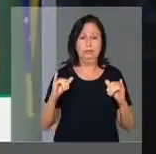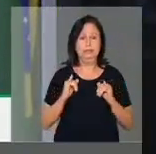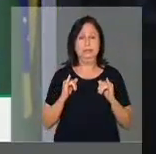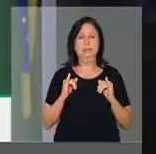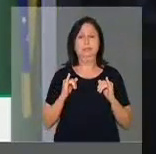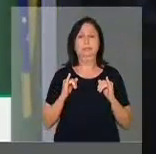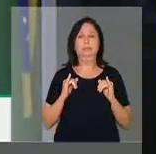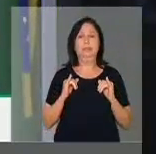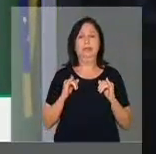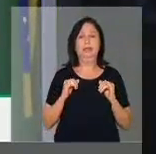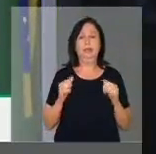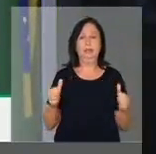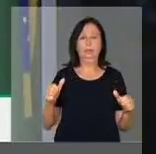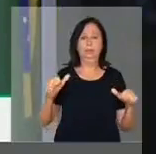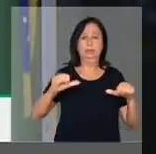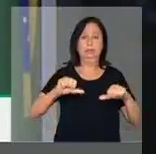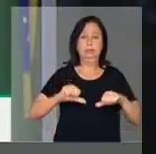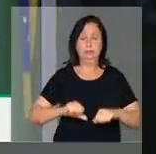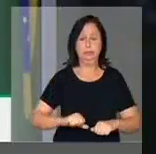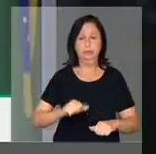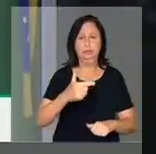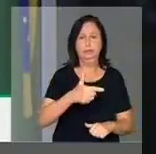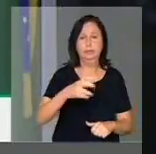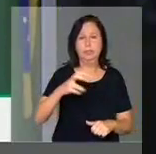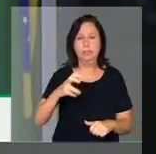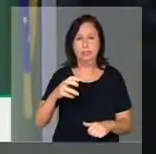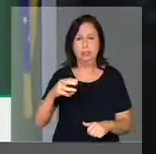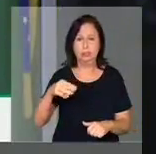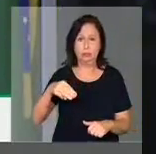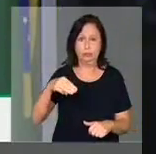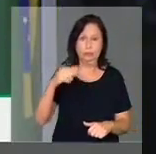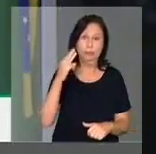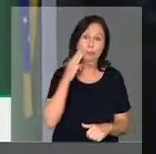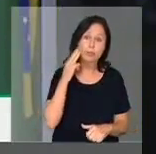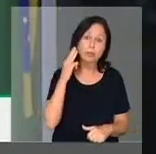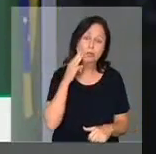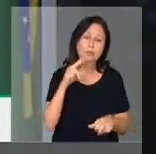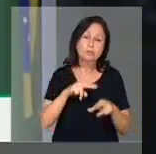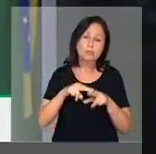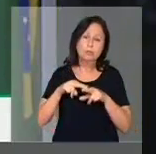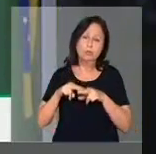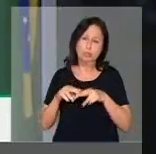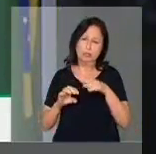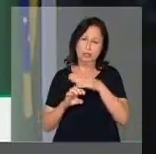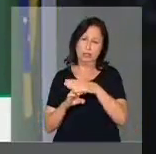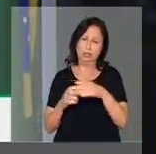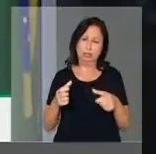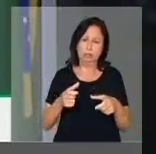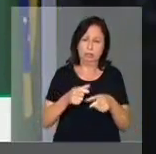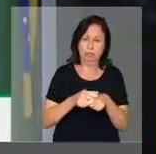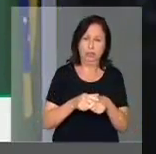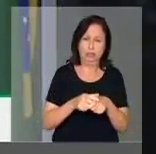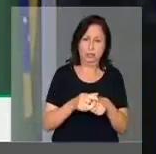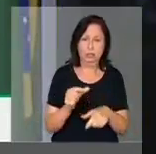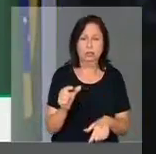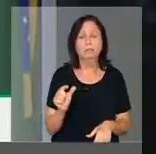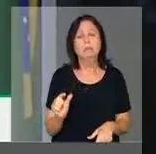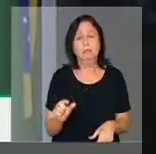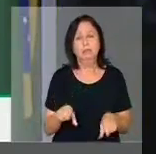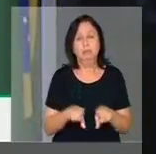25 milhões. Então, a micro e pequena empresa sustentaram a